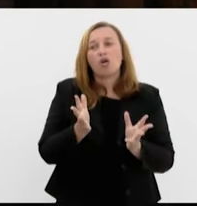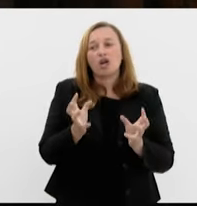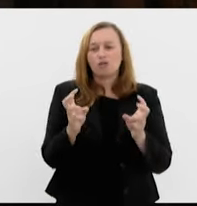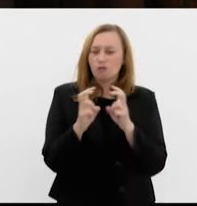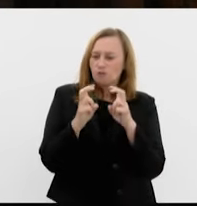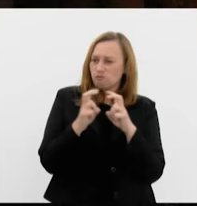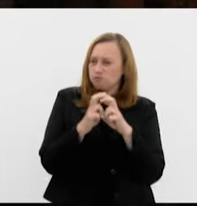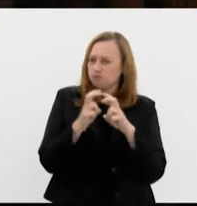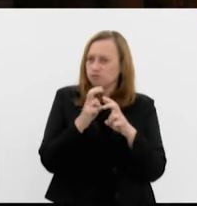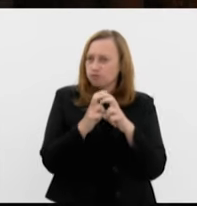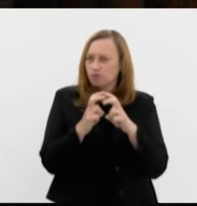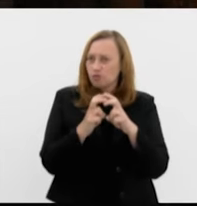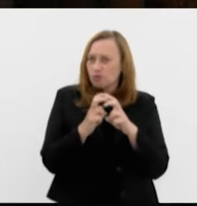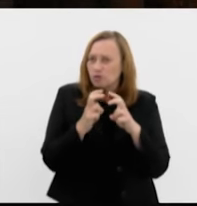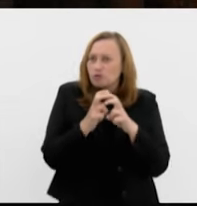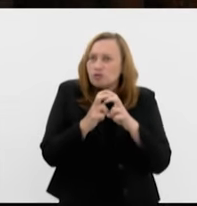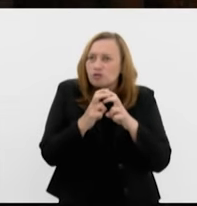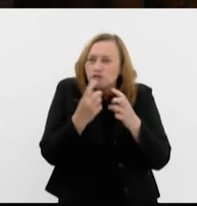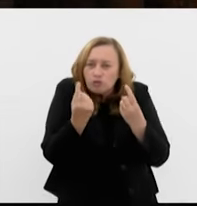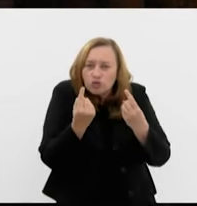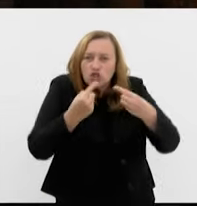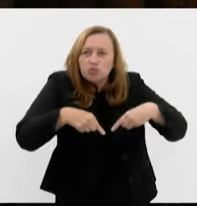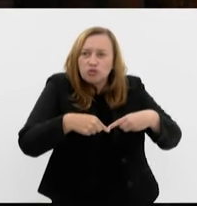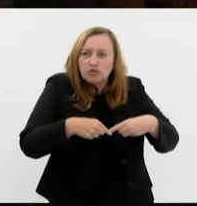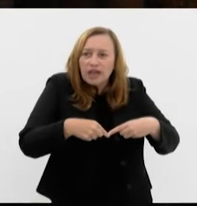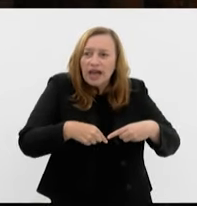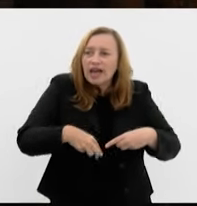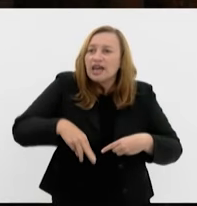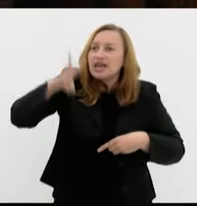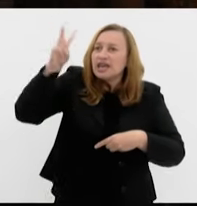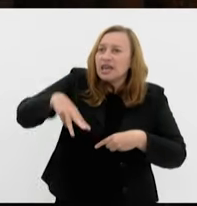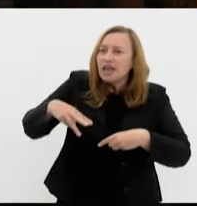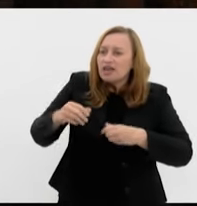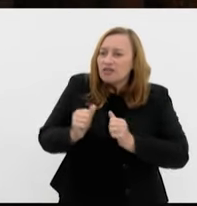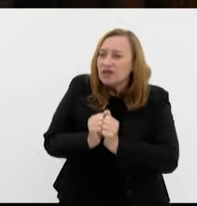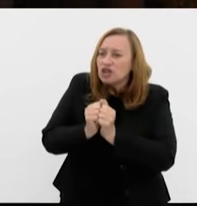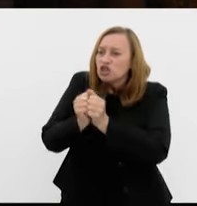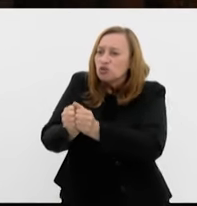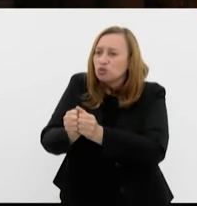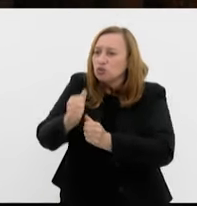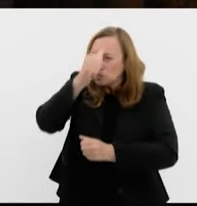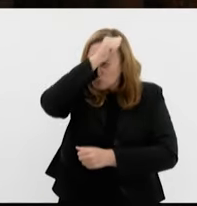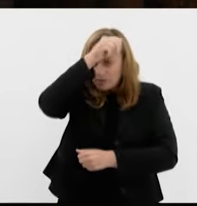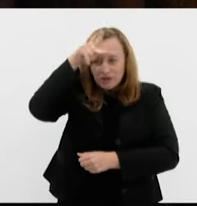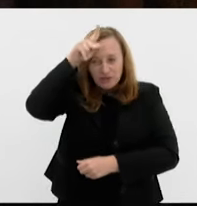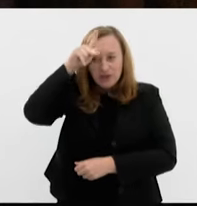engalfinhar porque o Eduardo P quer